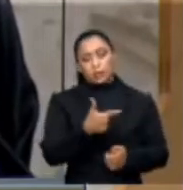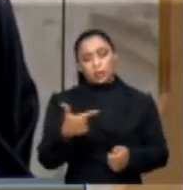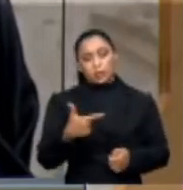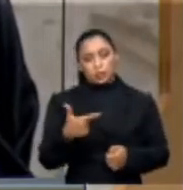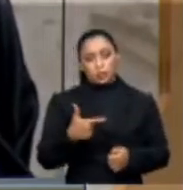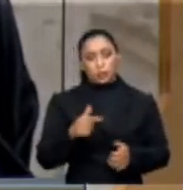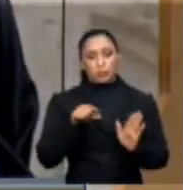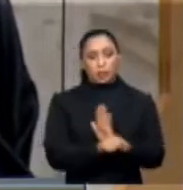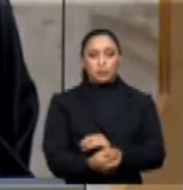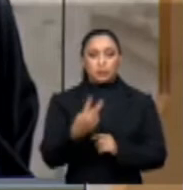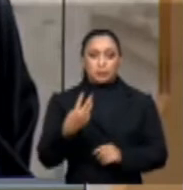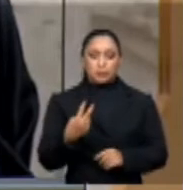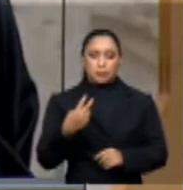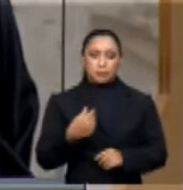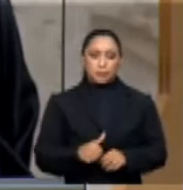Lei